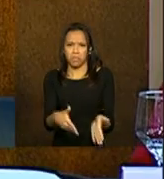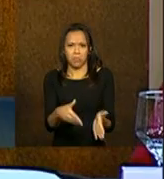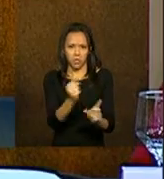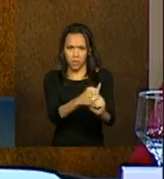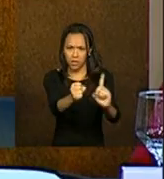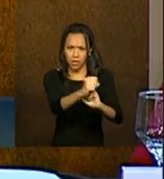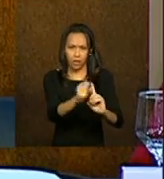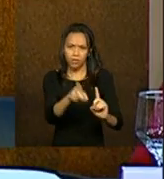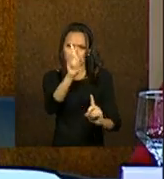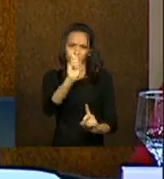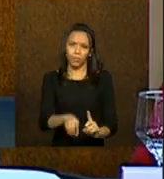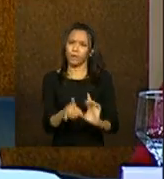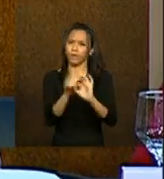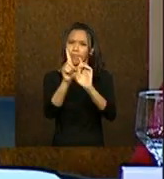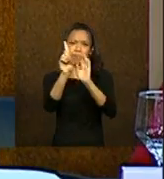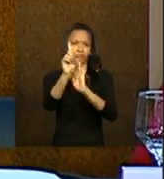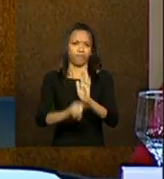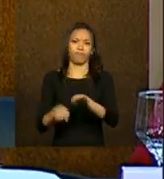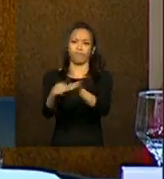é democrático.